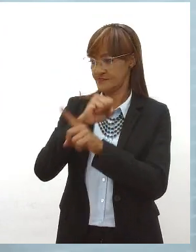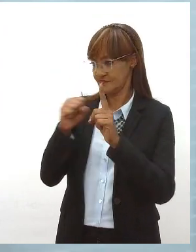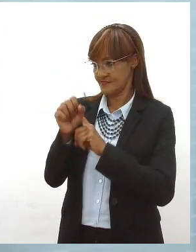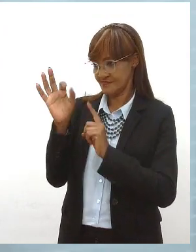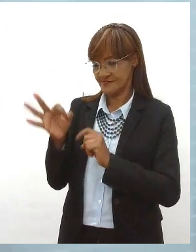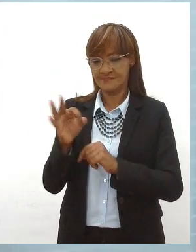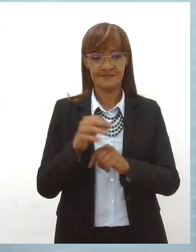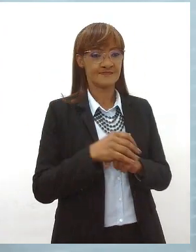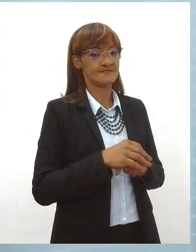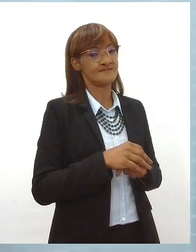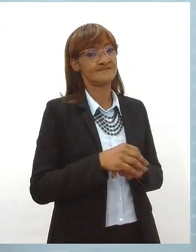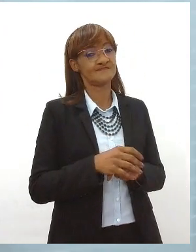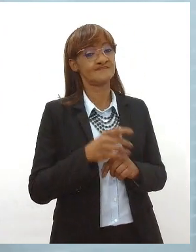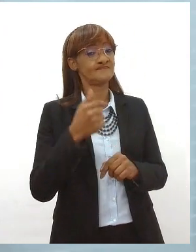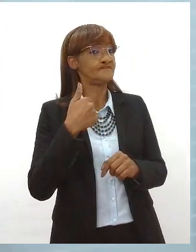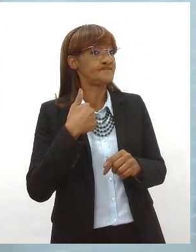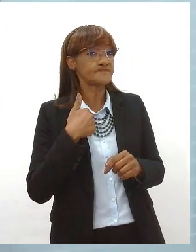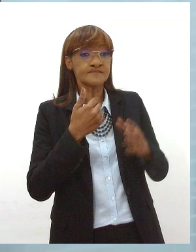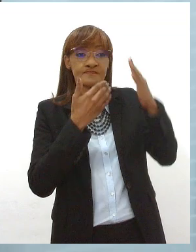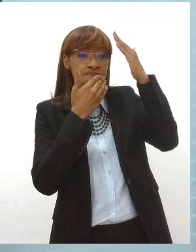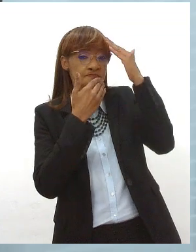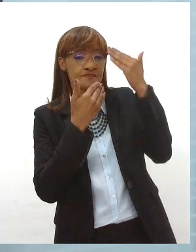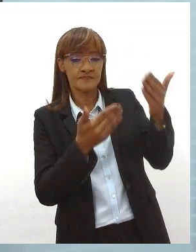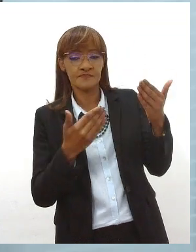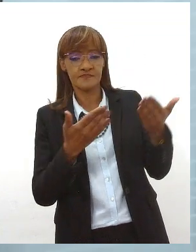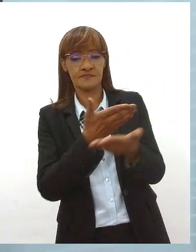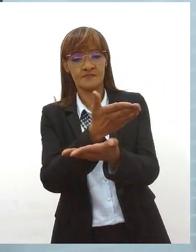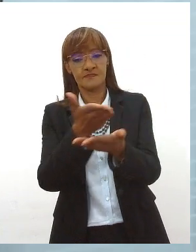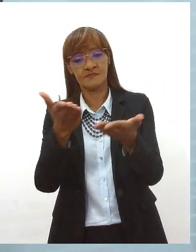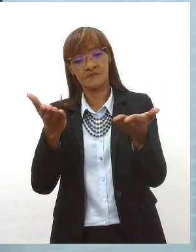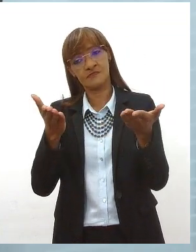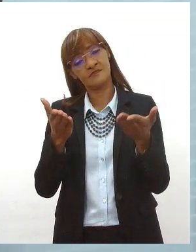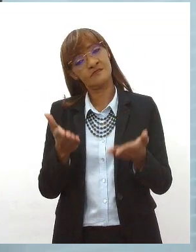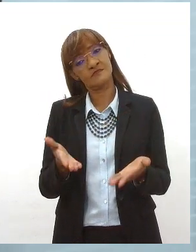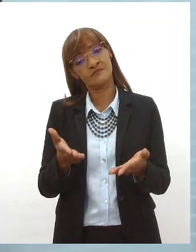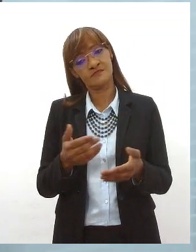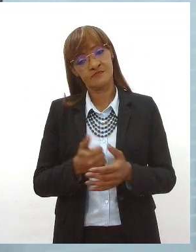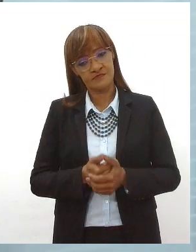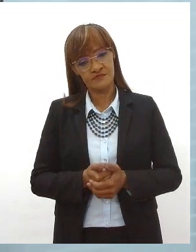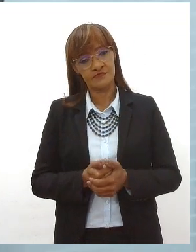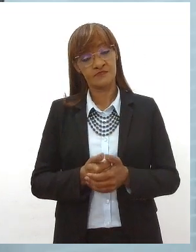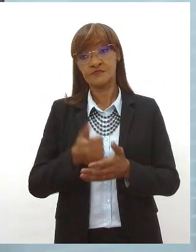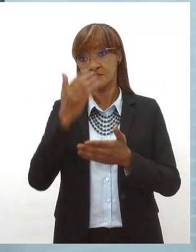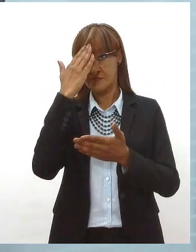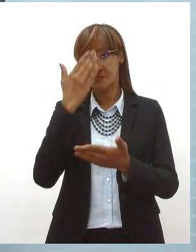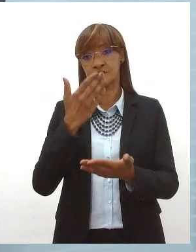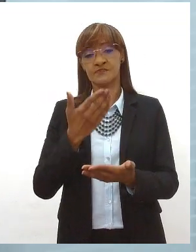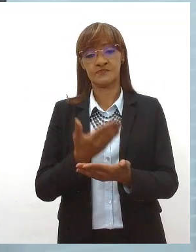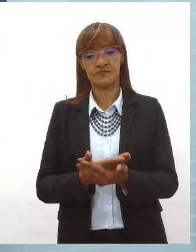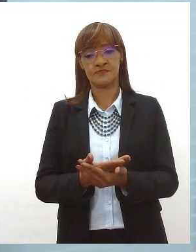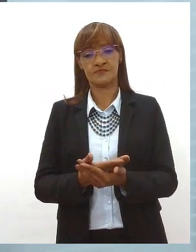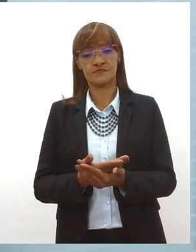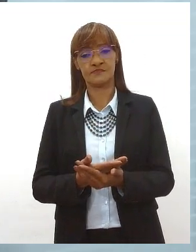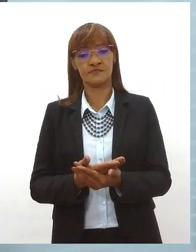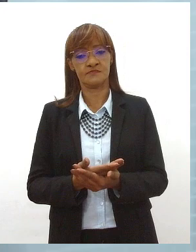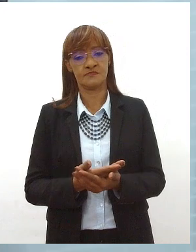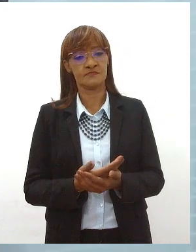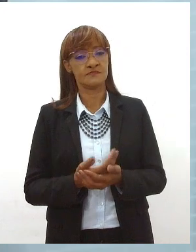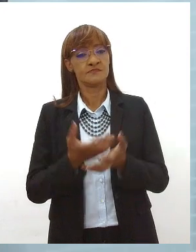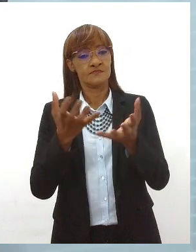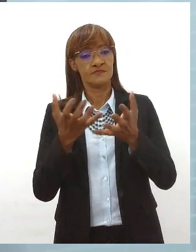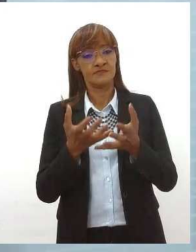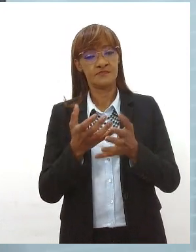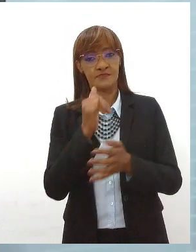que agradecer a todos vocês que acreditaram e acreditam. E quero mandar um recadinho para todas